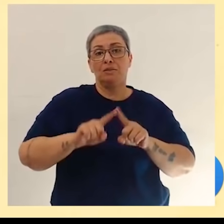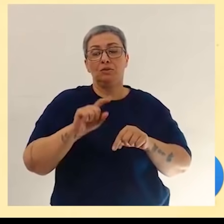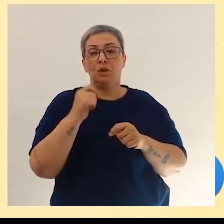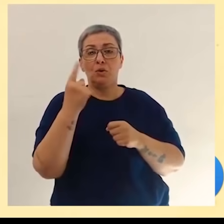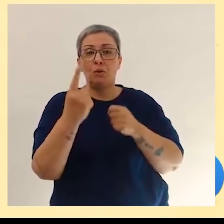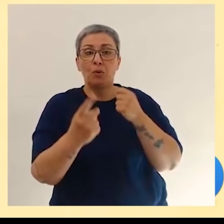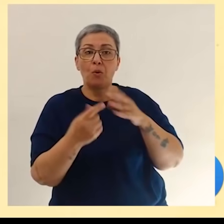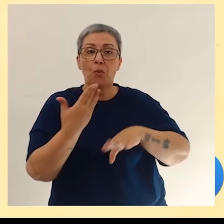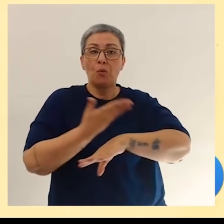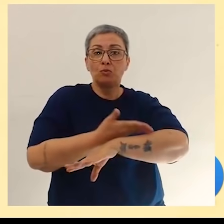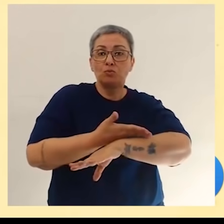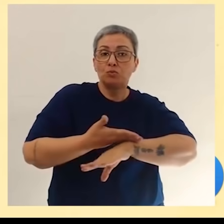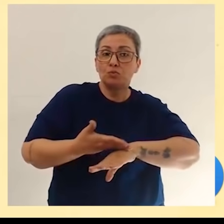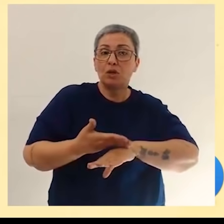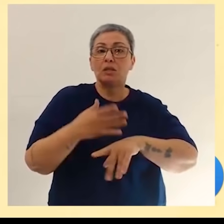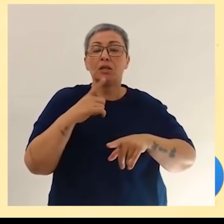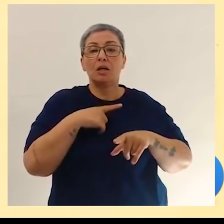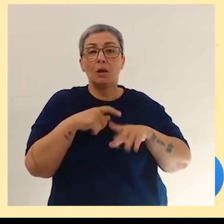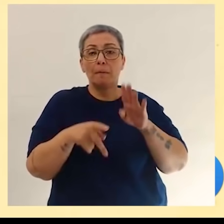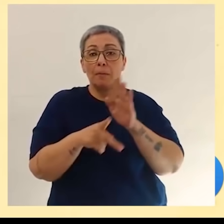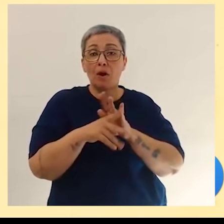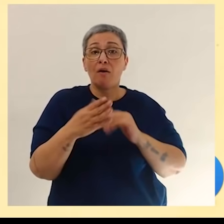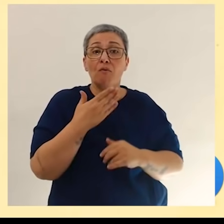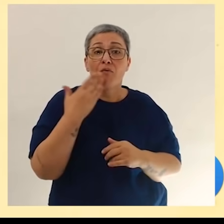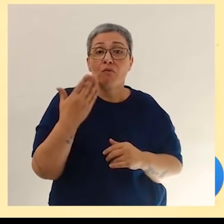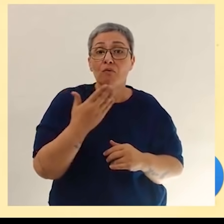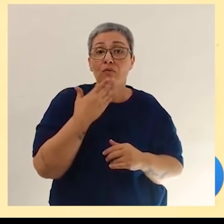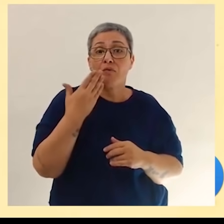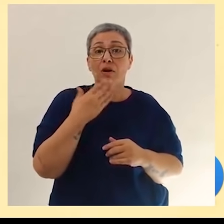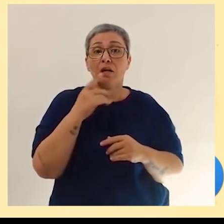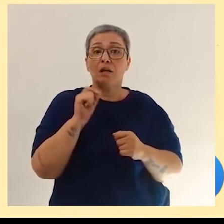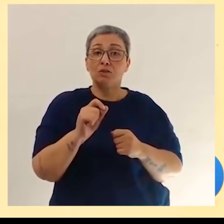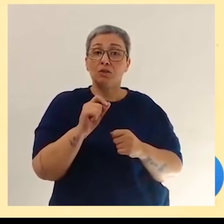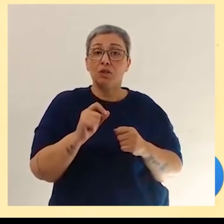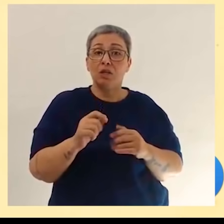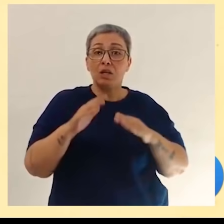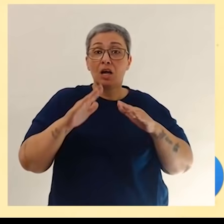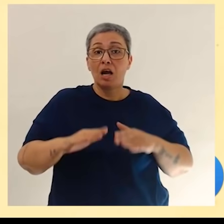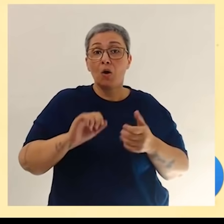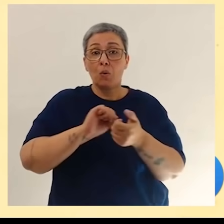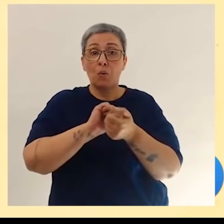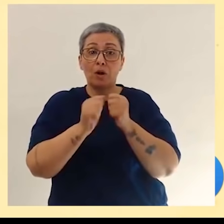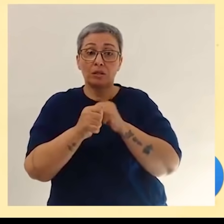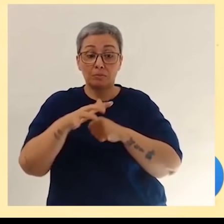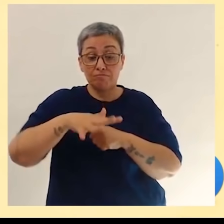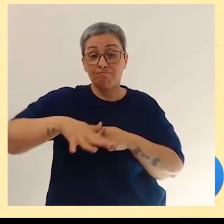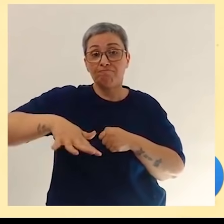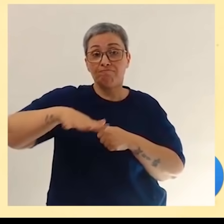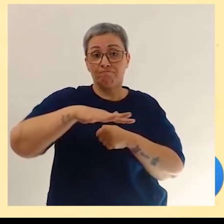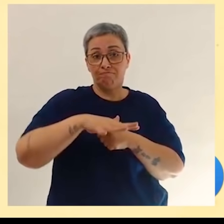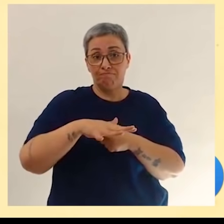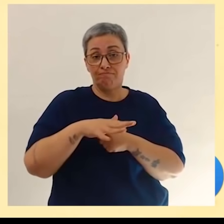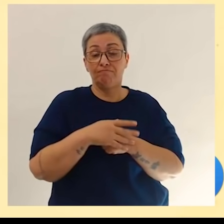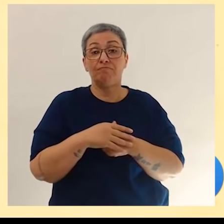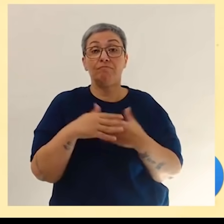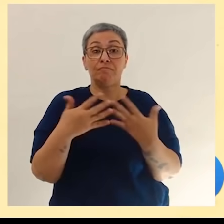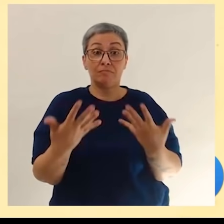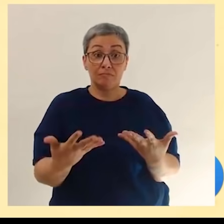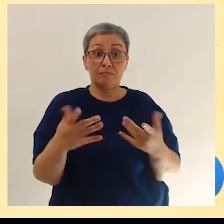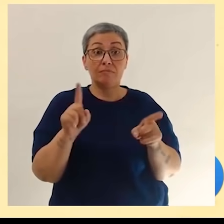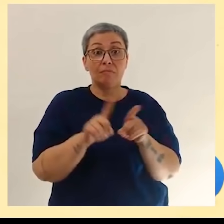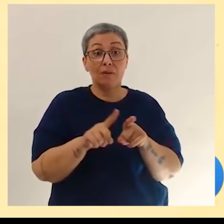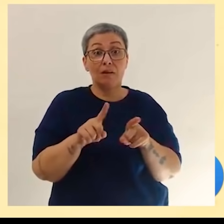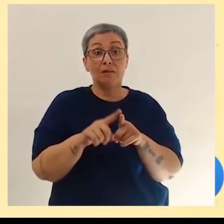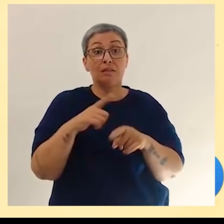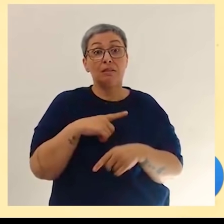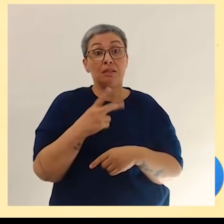materiais, alguns costumes que facilitem ela a ficar adaptada naquela região. Então,